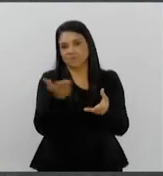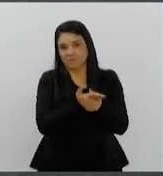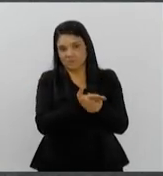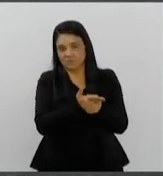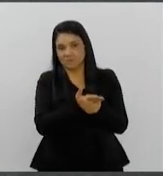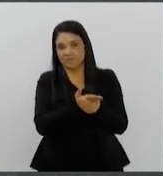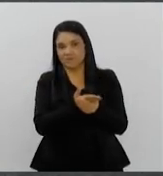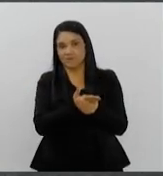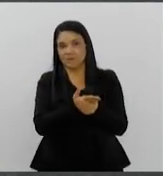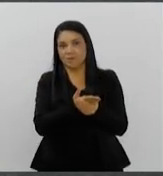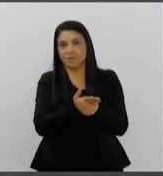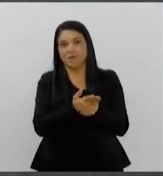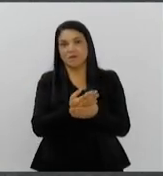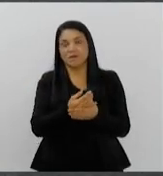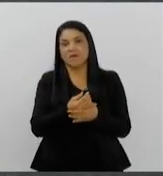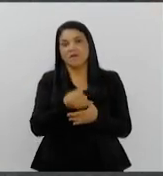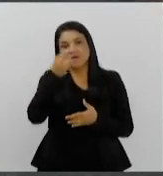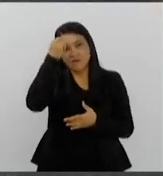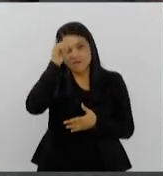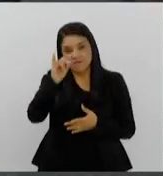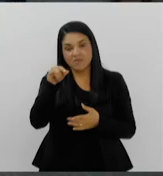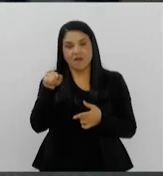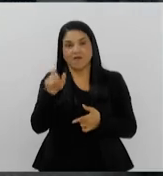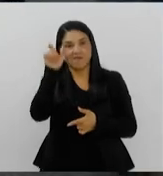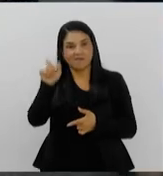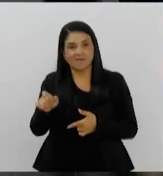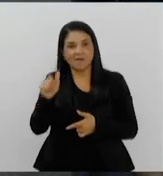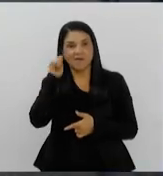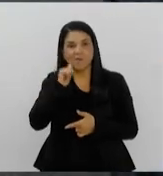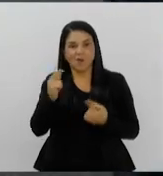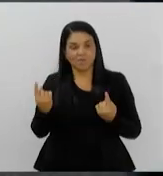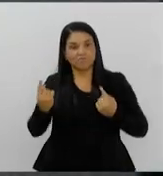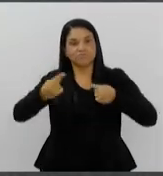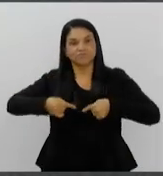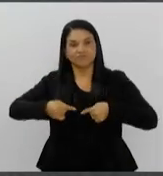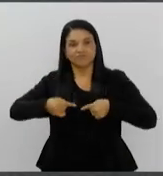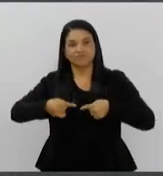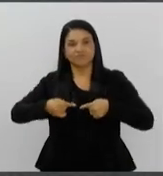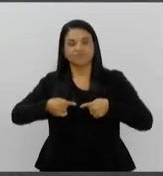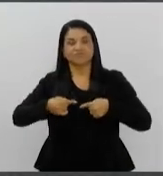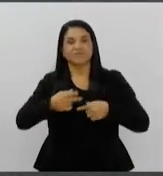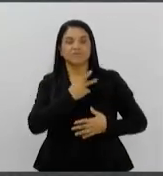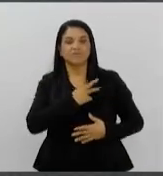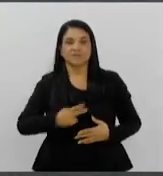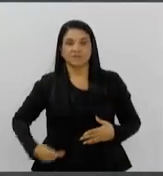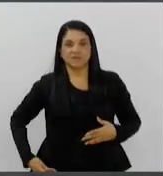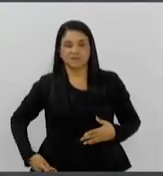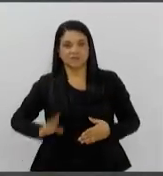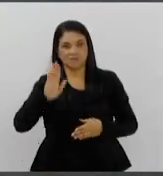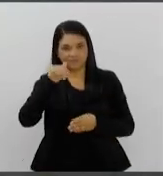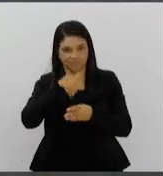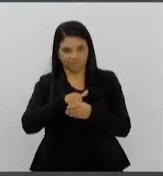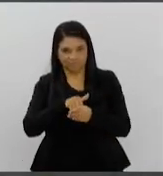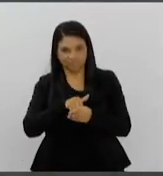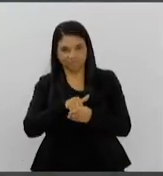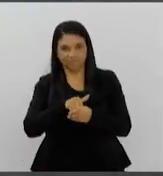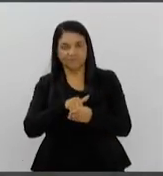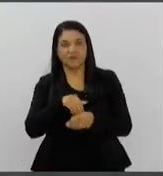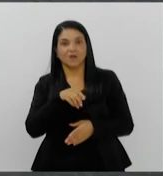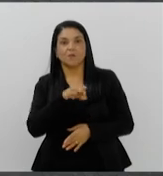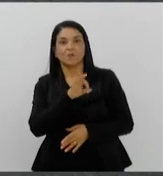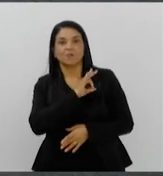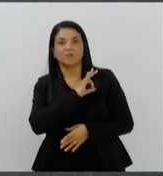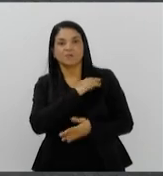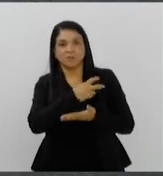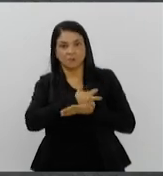ela possa concorrer ao cargo de presidente do Sindicato da Polícia Penal. E aí, primeiro,